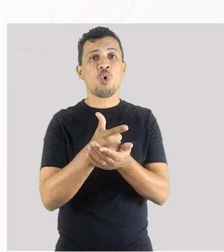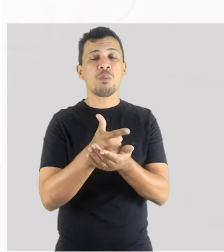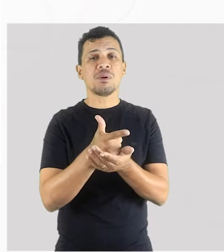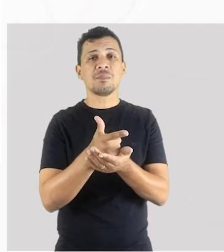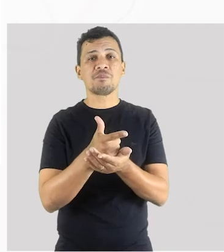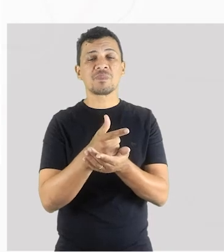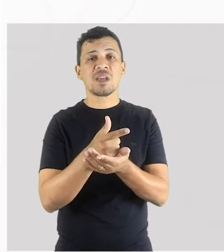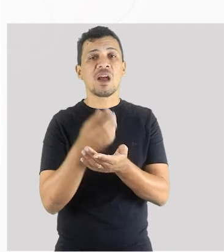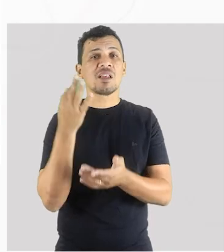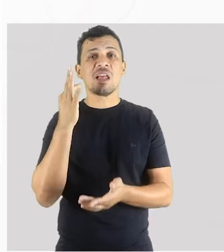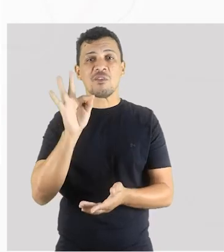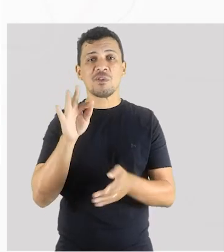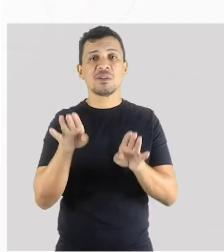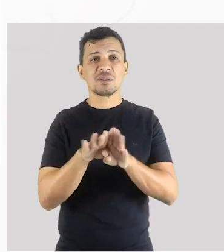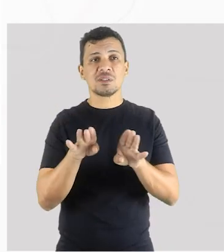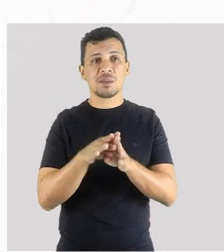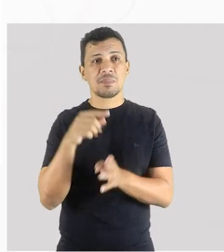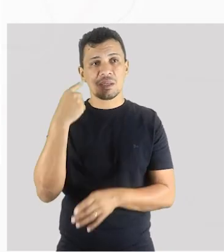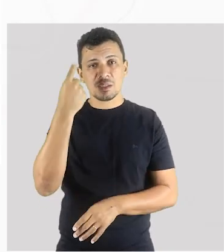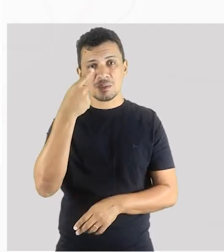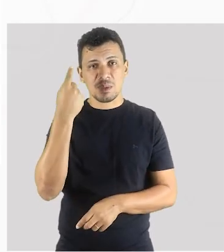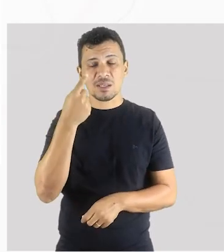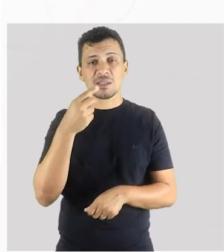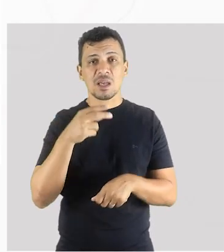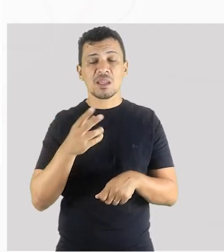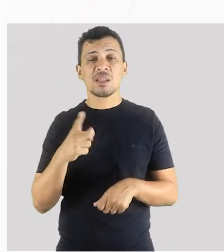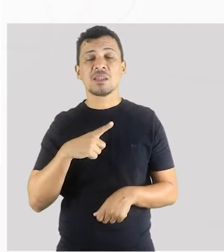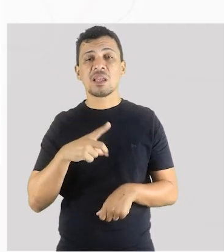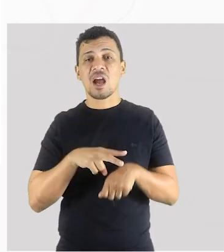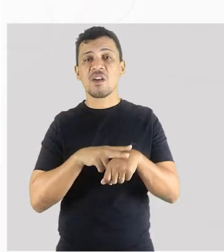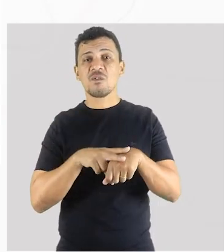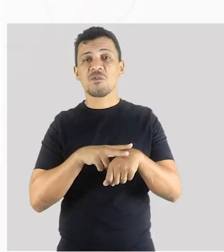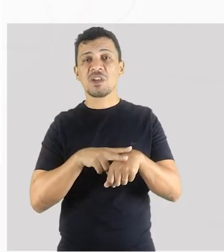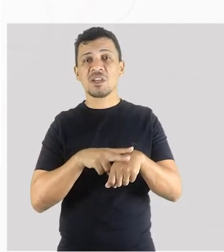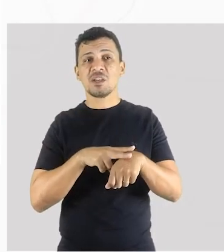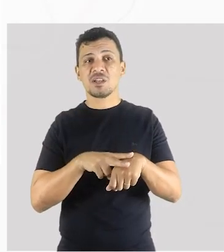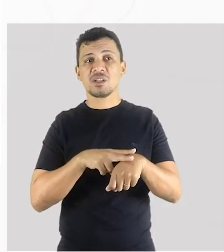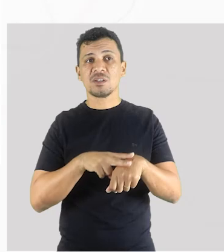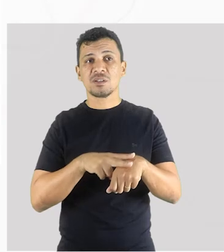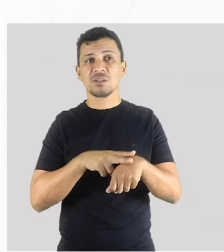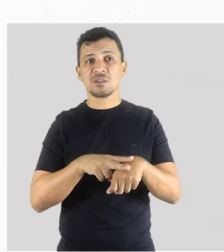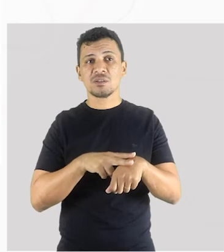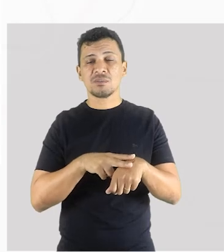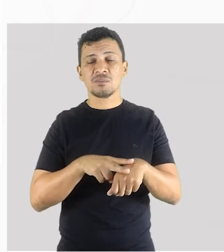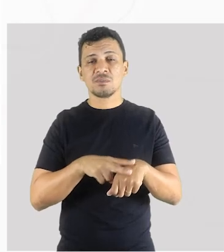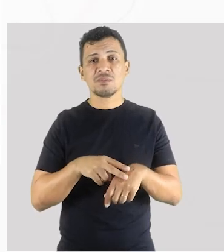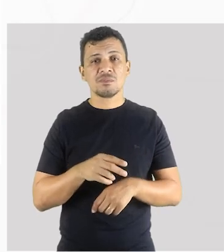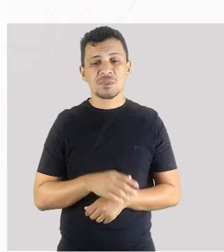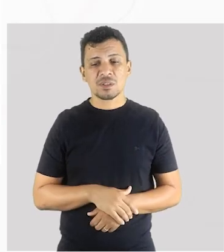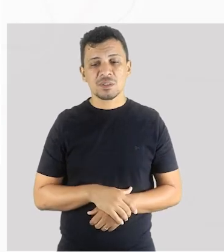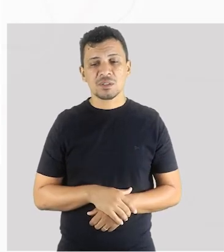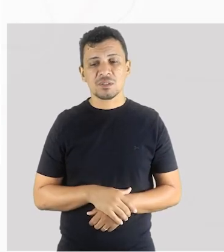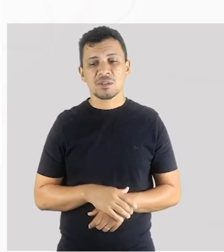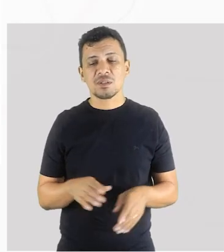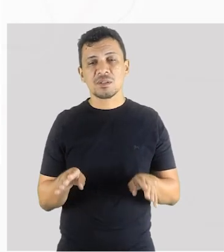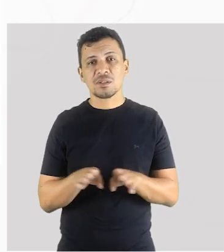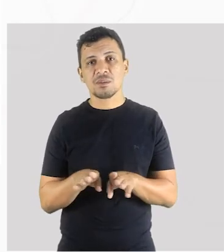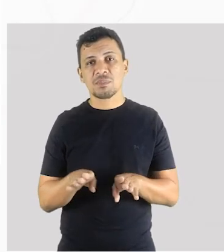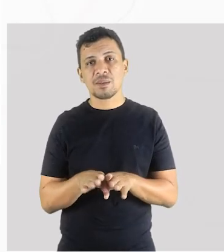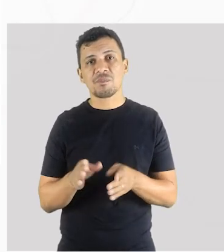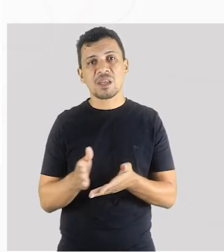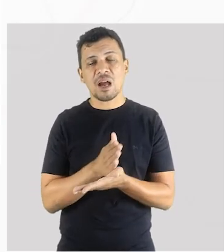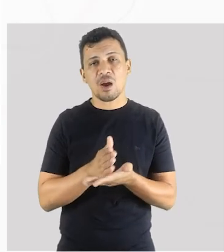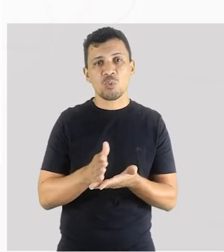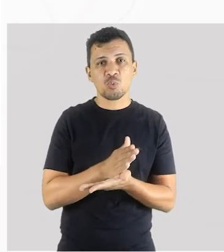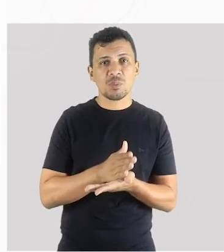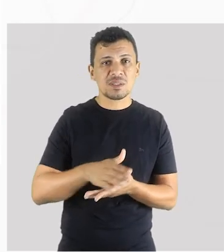da Espanha também, né, está em verde, que está um pouco ali em Minnesota, Louisiana. Você tem algumas áreas